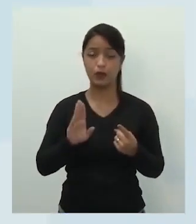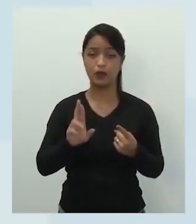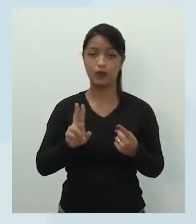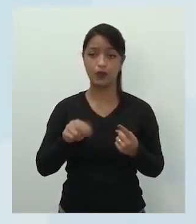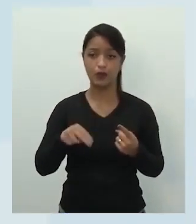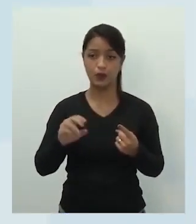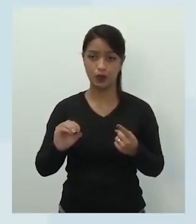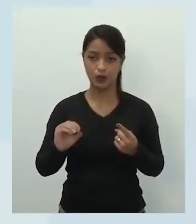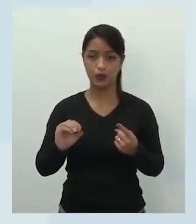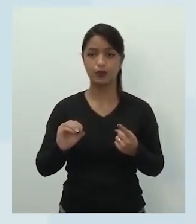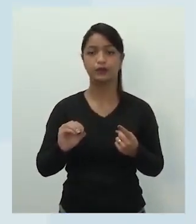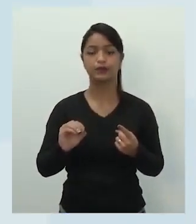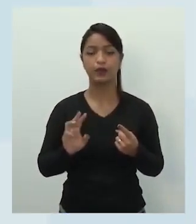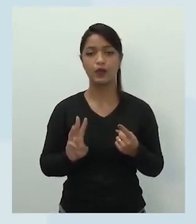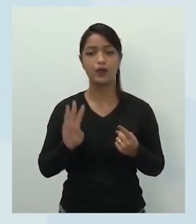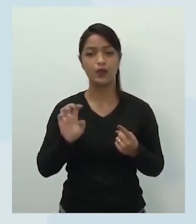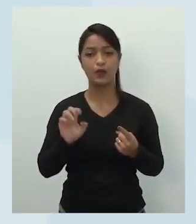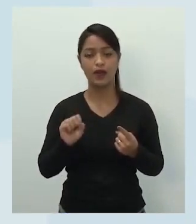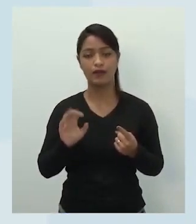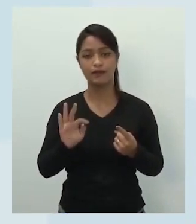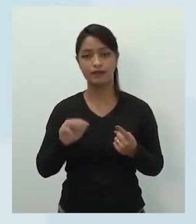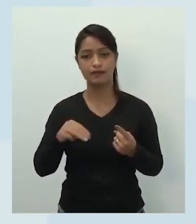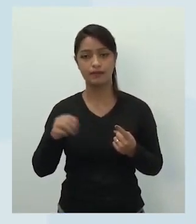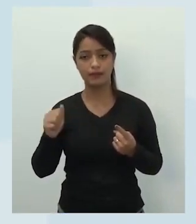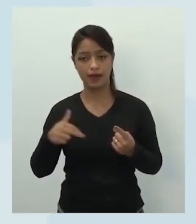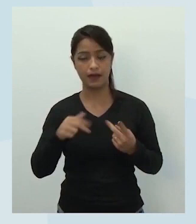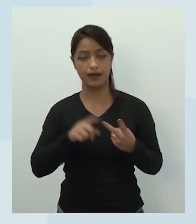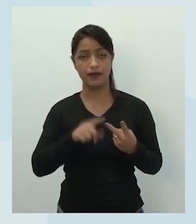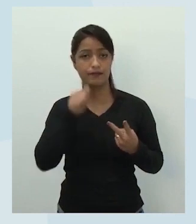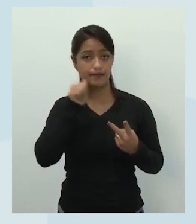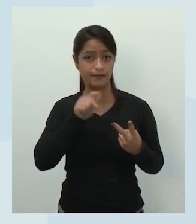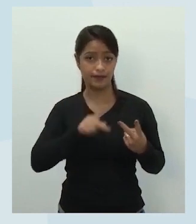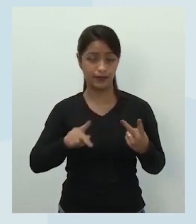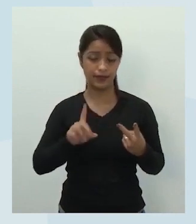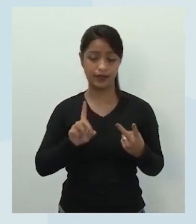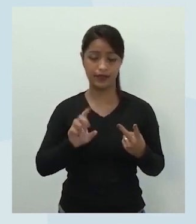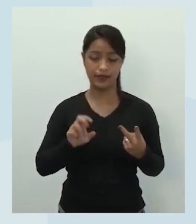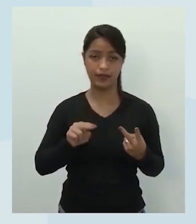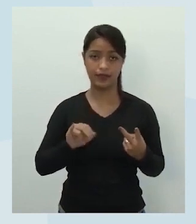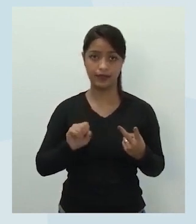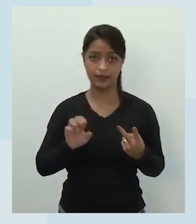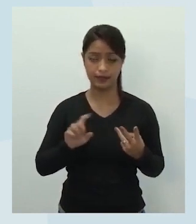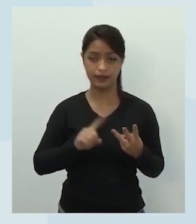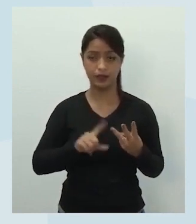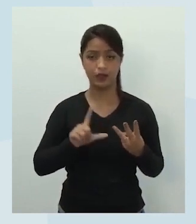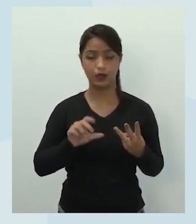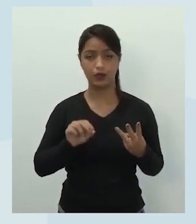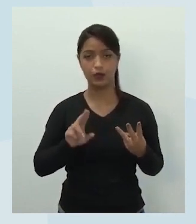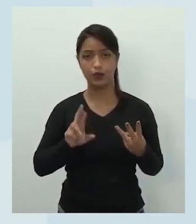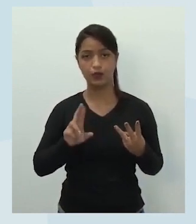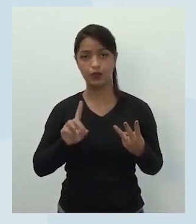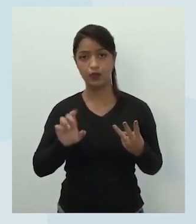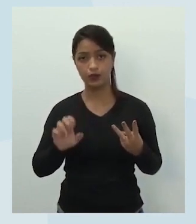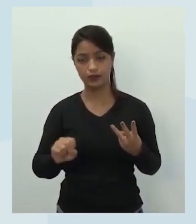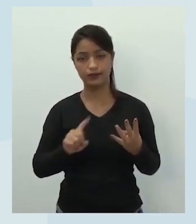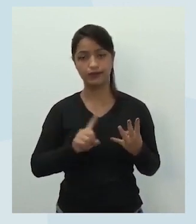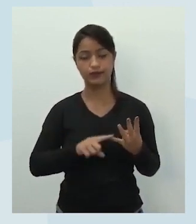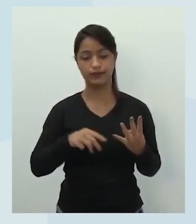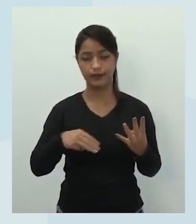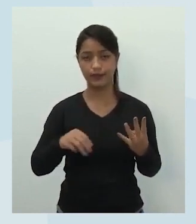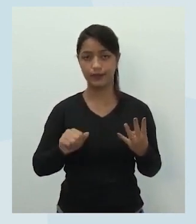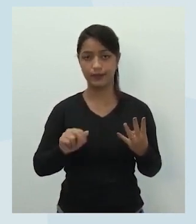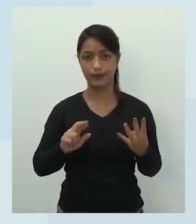Bruno Westman, a professora Denise da Silva, a Lourdes Pereira da Silva,